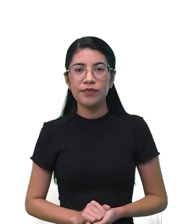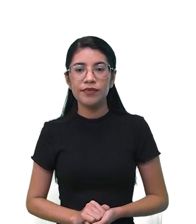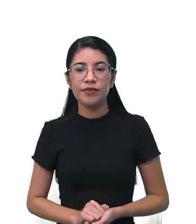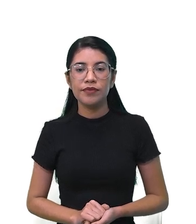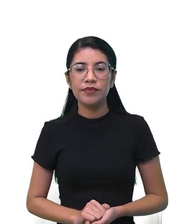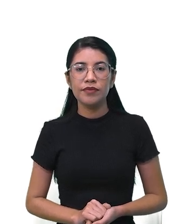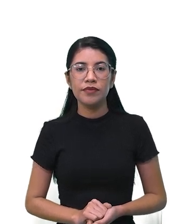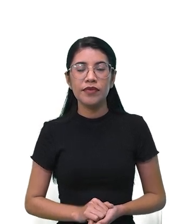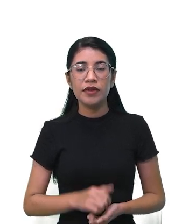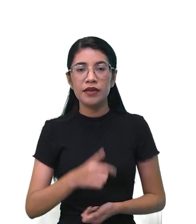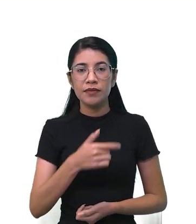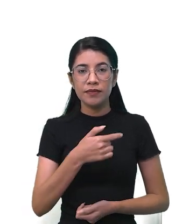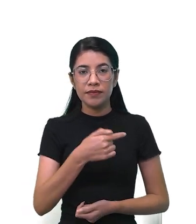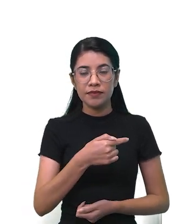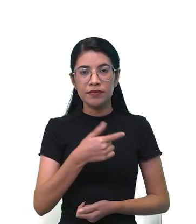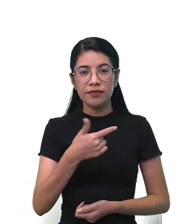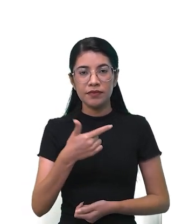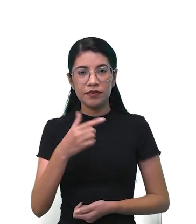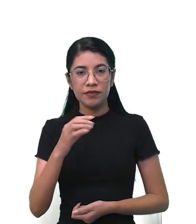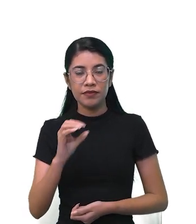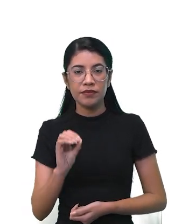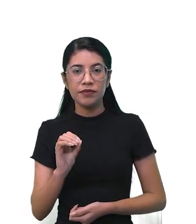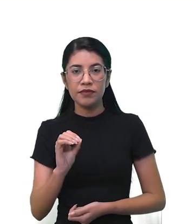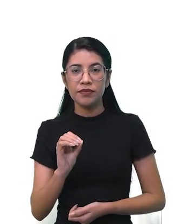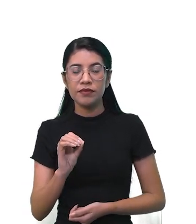320, 720.